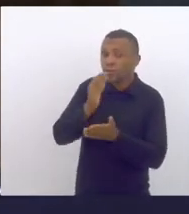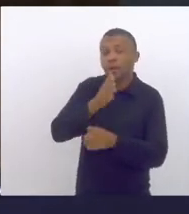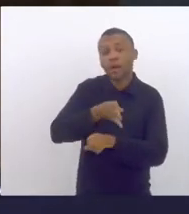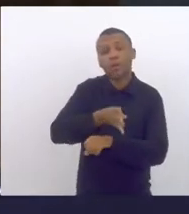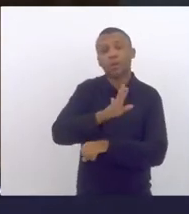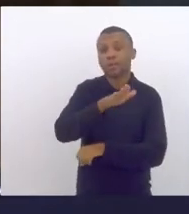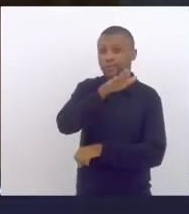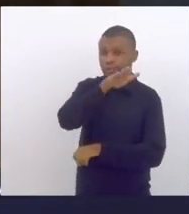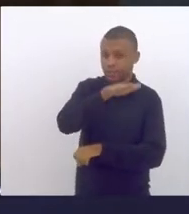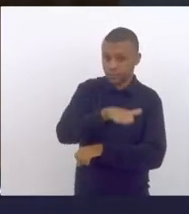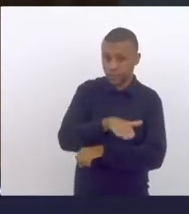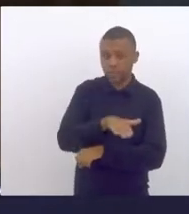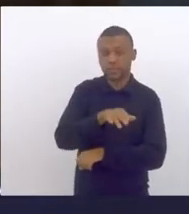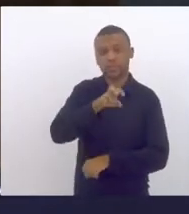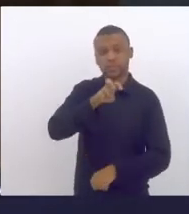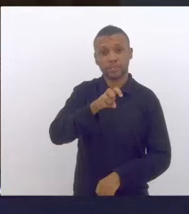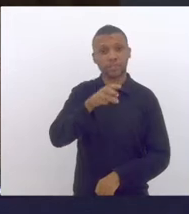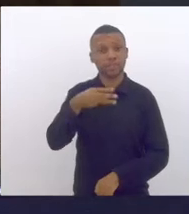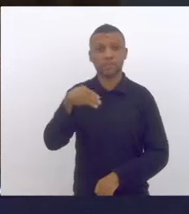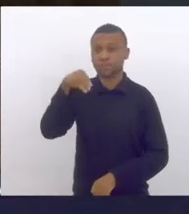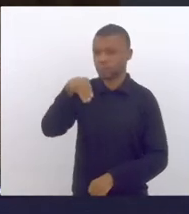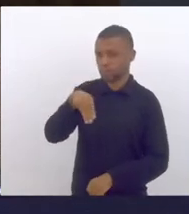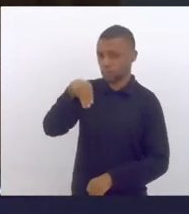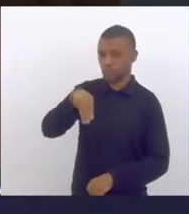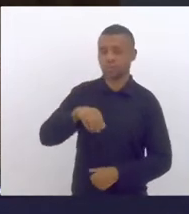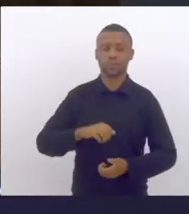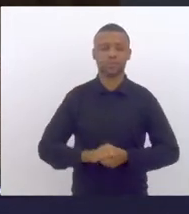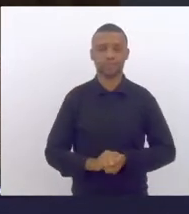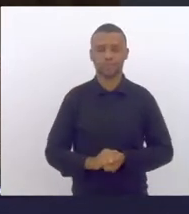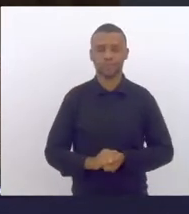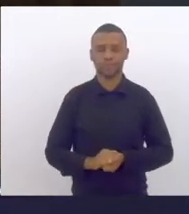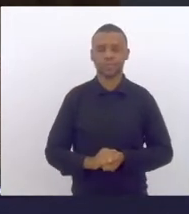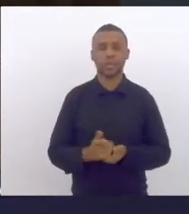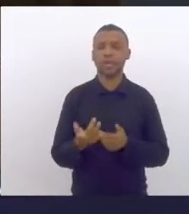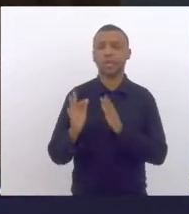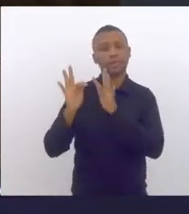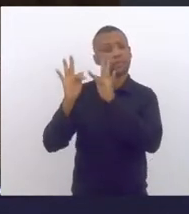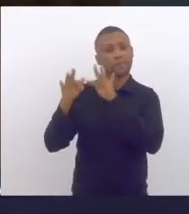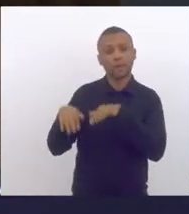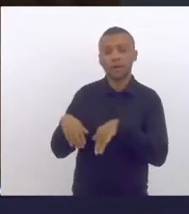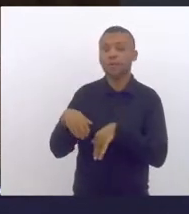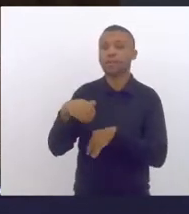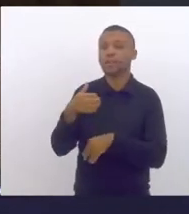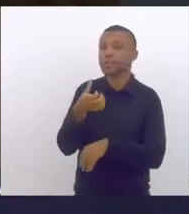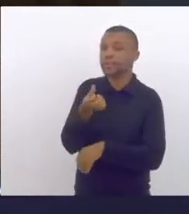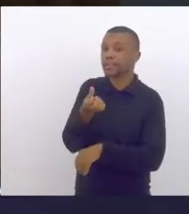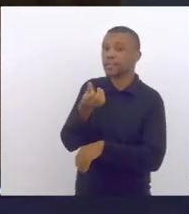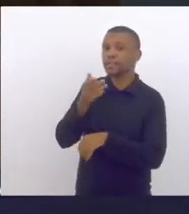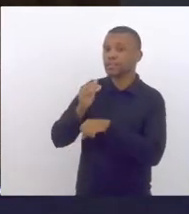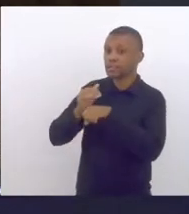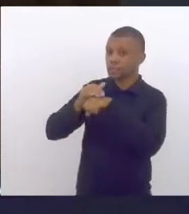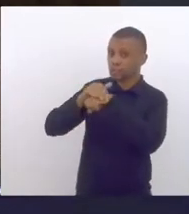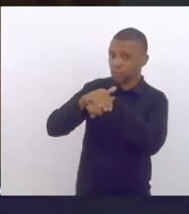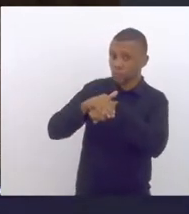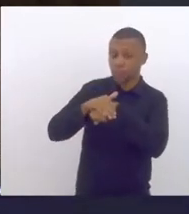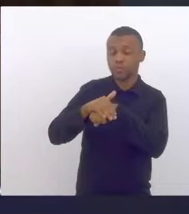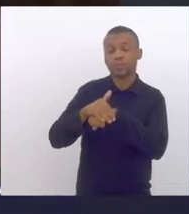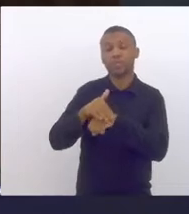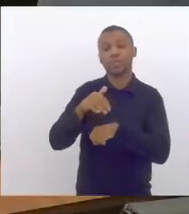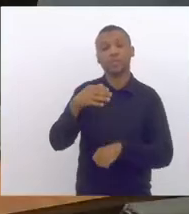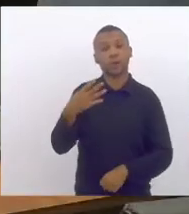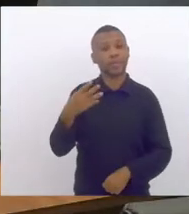e 53 minutos encerrou-se às 18 horas e 45